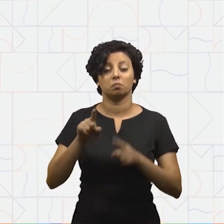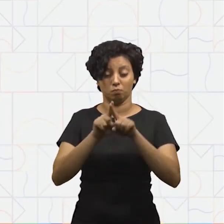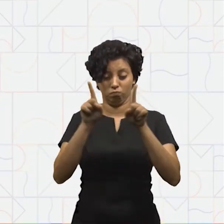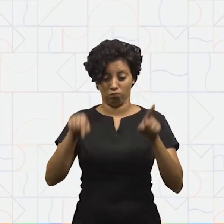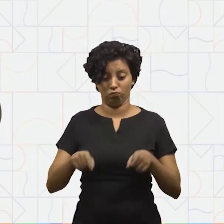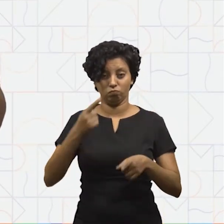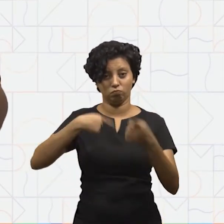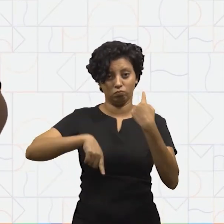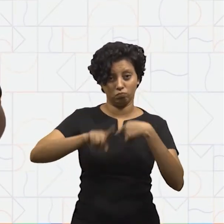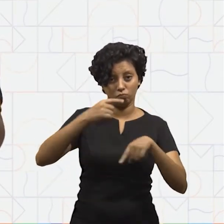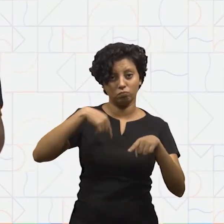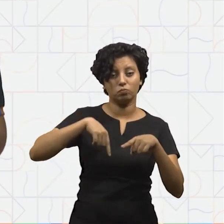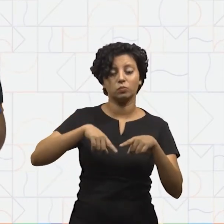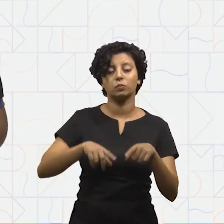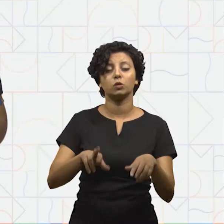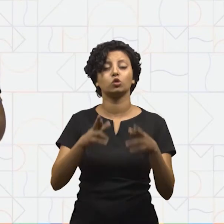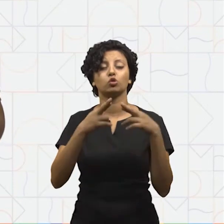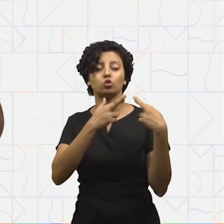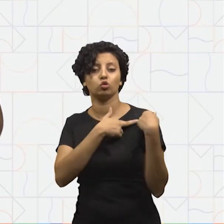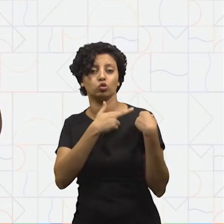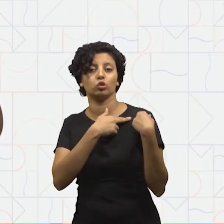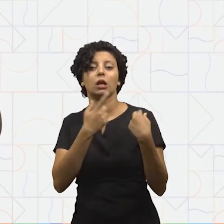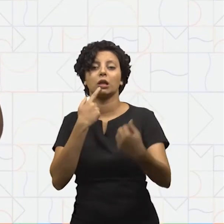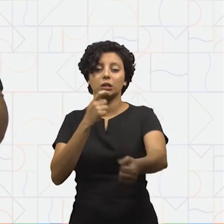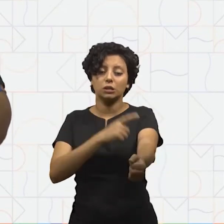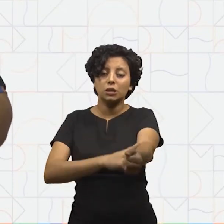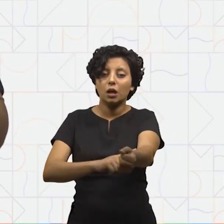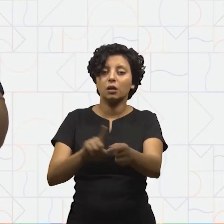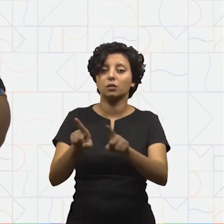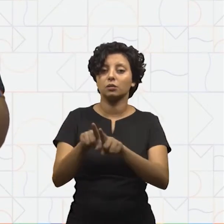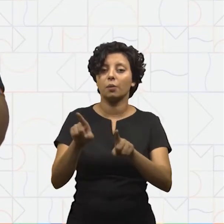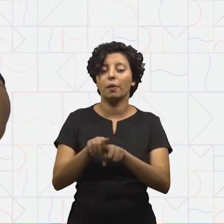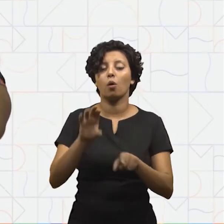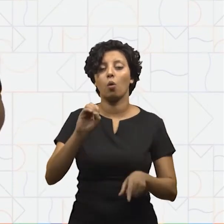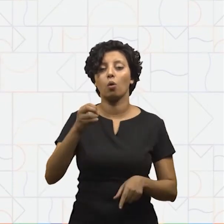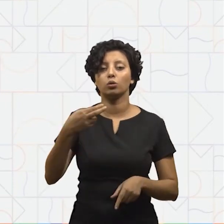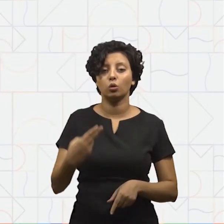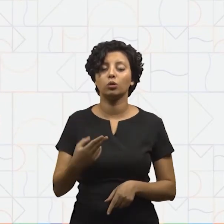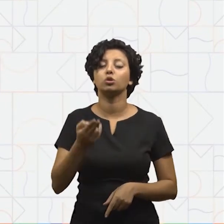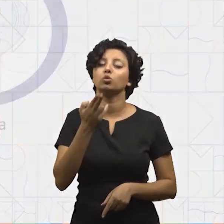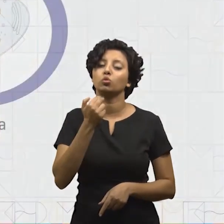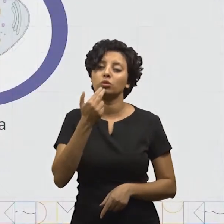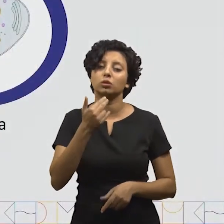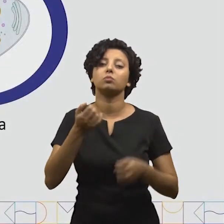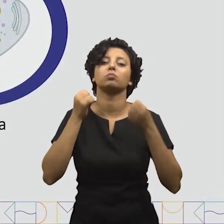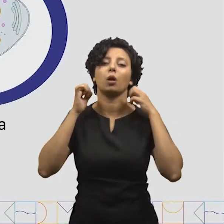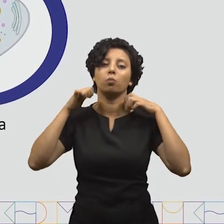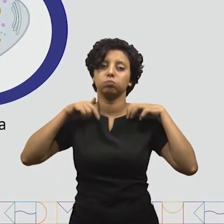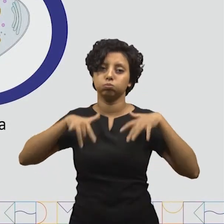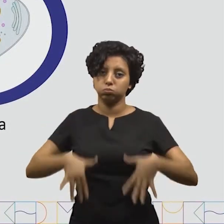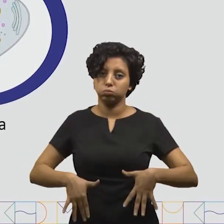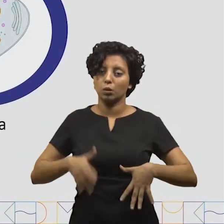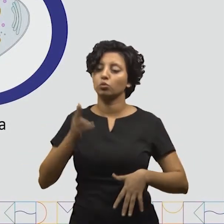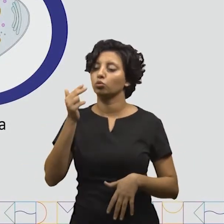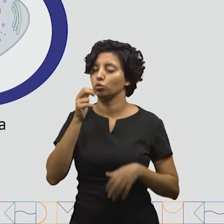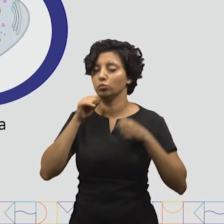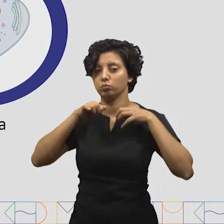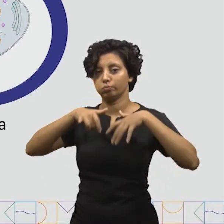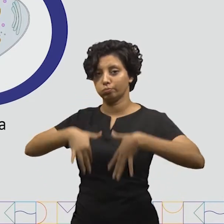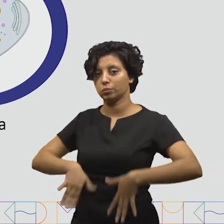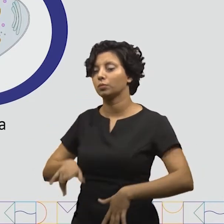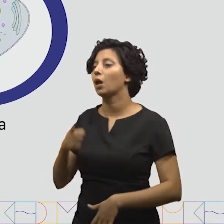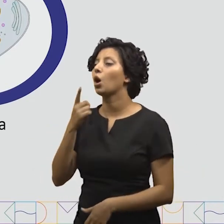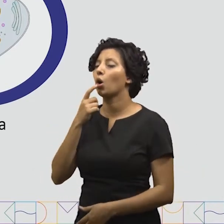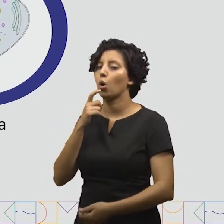responsável pelo transporte de sangue, de oxigênio e nutrientes para todo o corpo humano. O sangue se